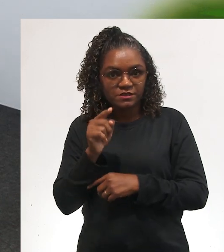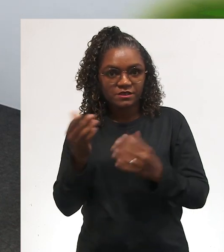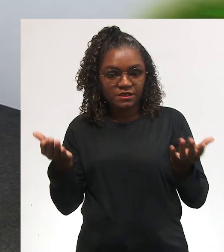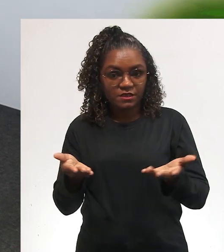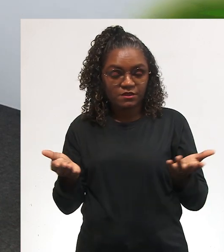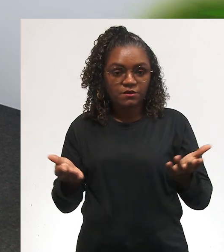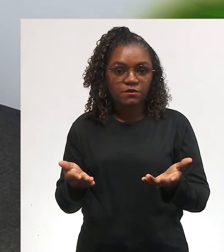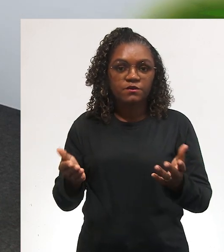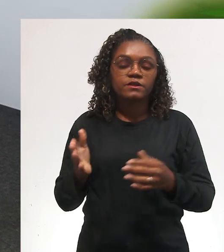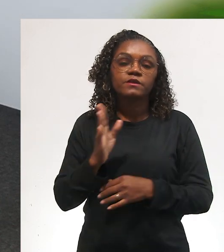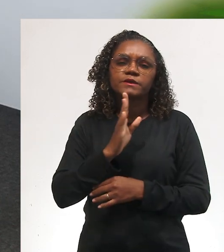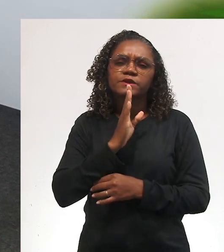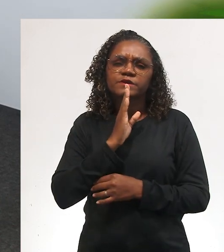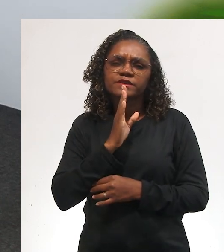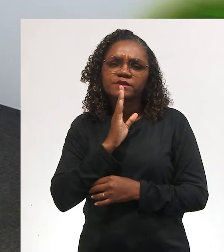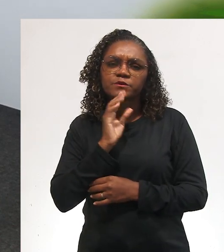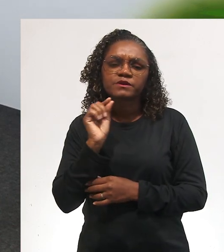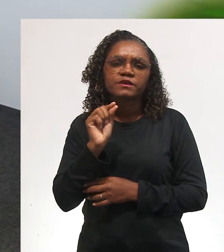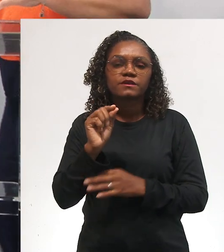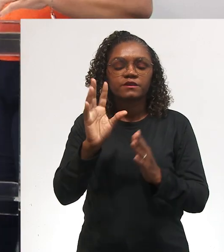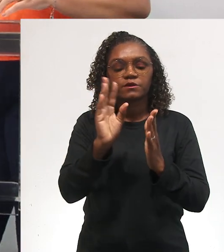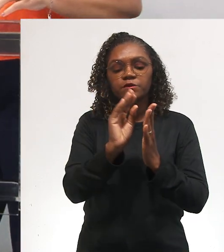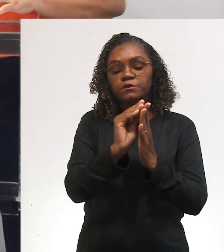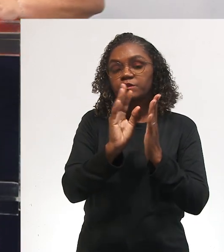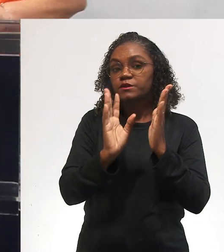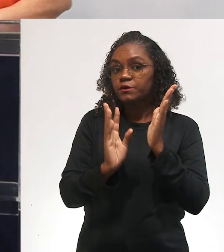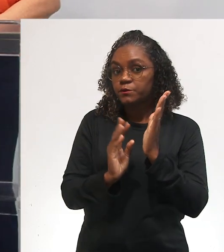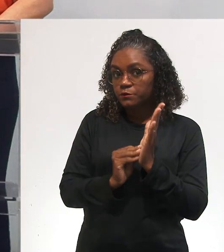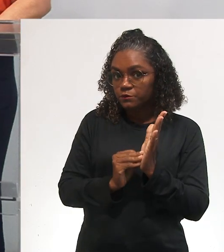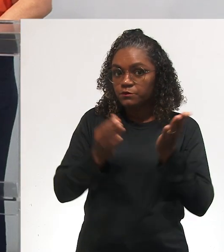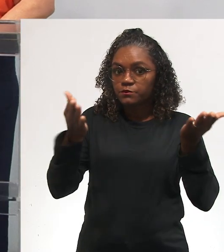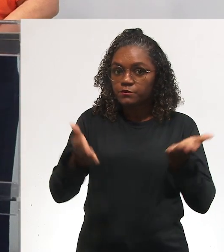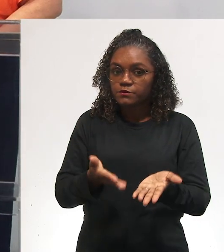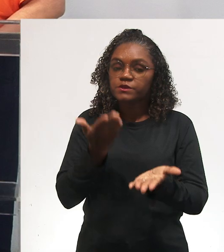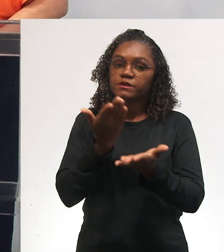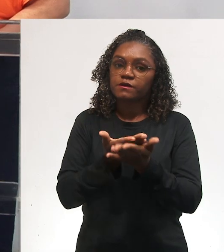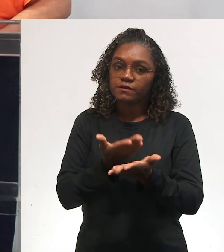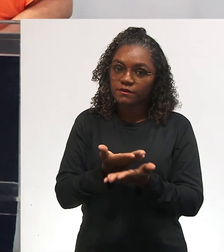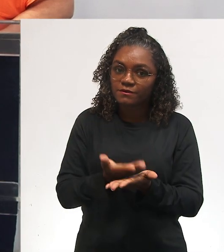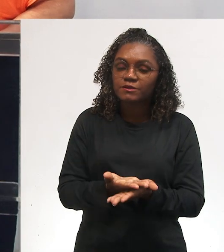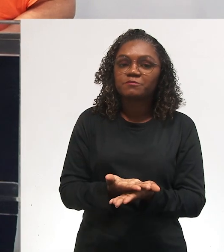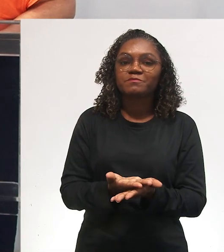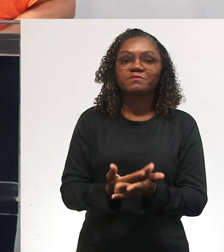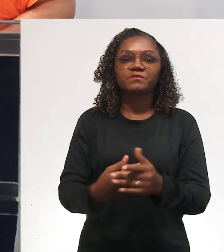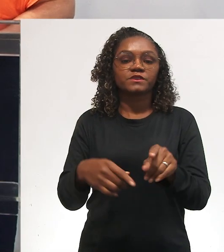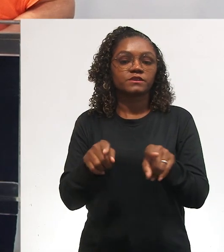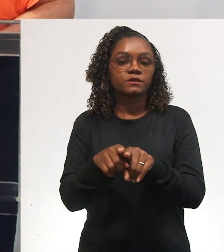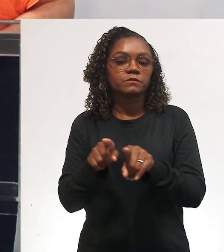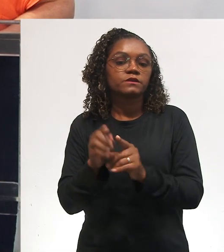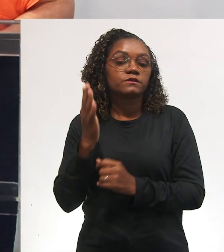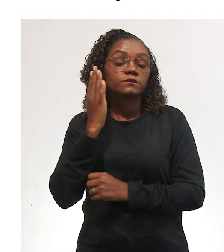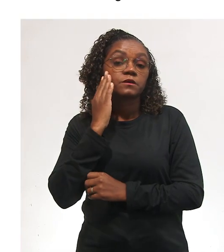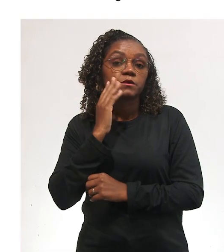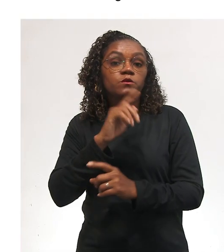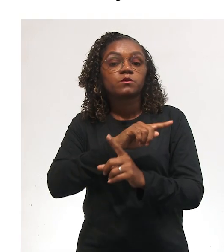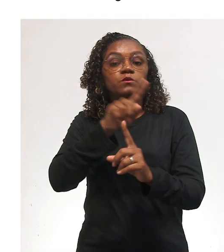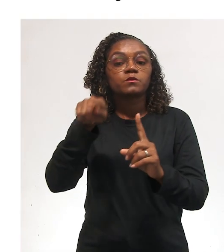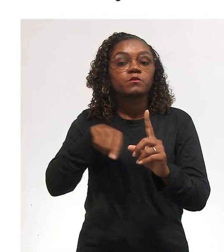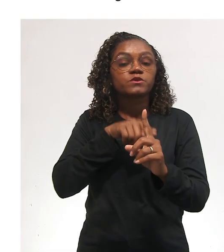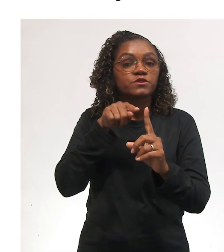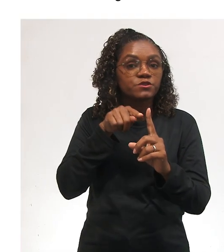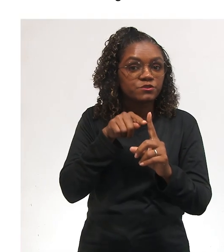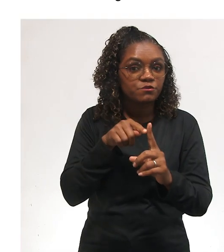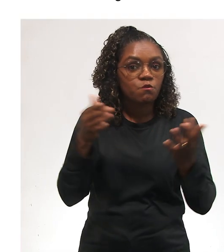para a gente conhecer o conteúdo da nossa aula de hoje e também os nossos